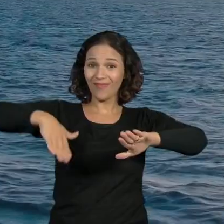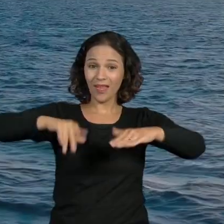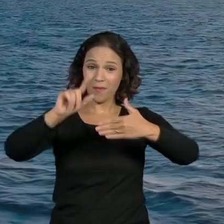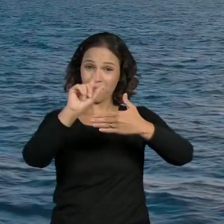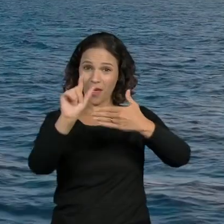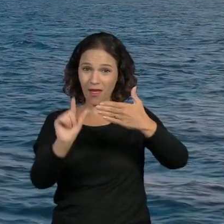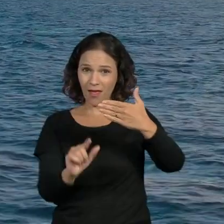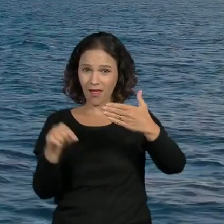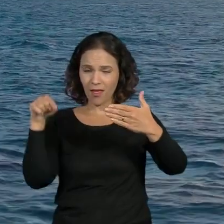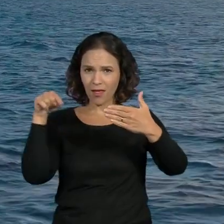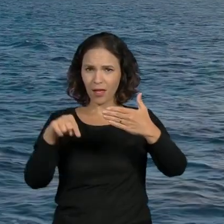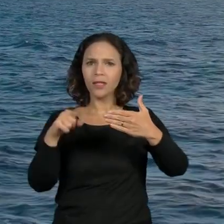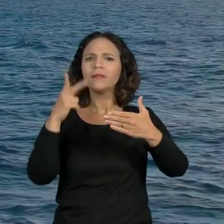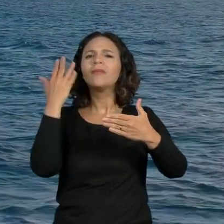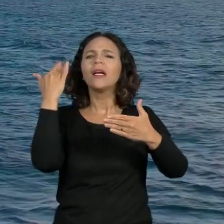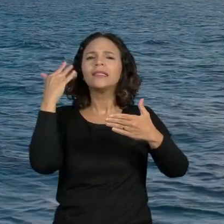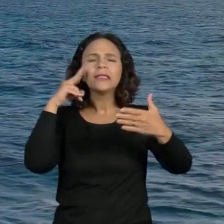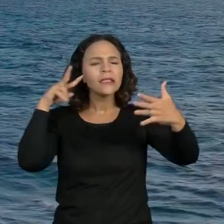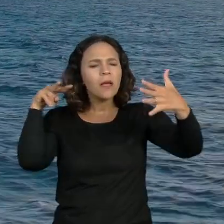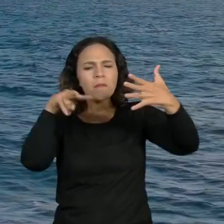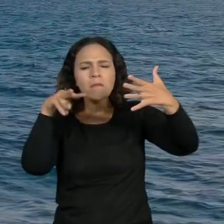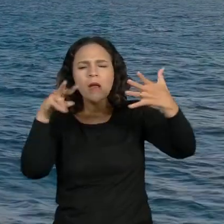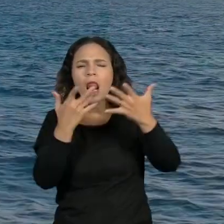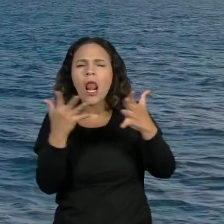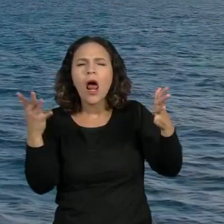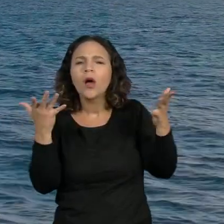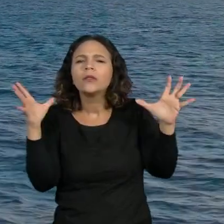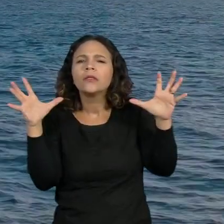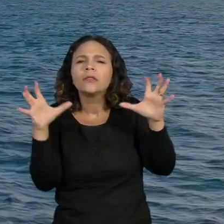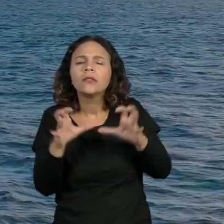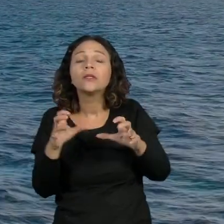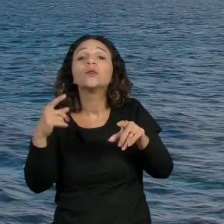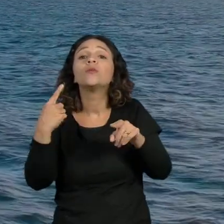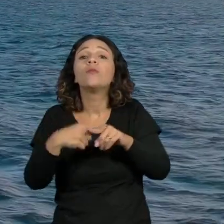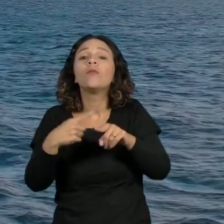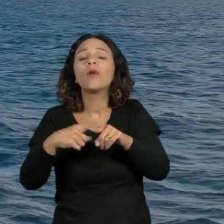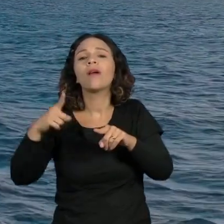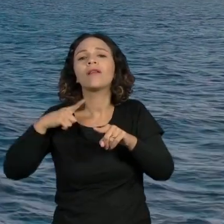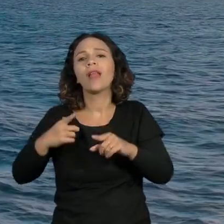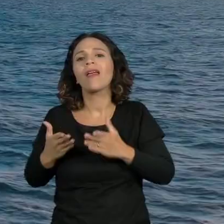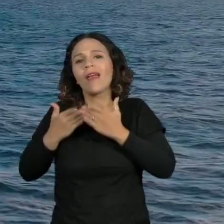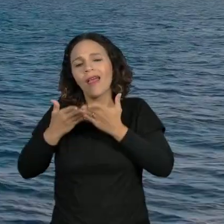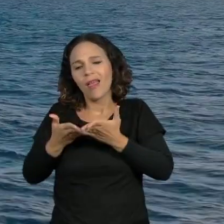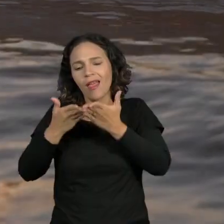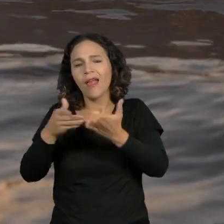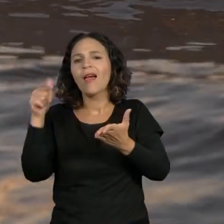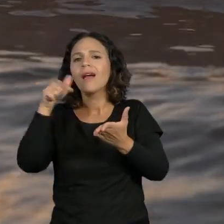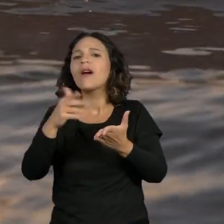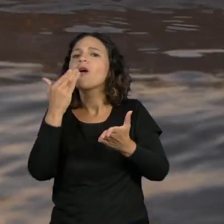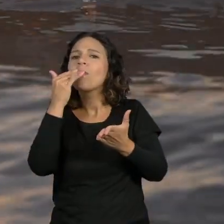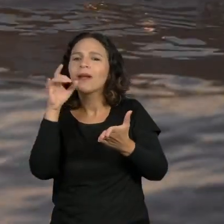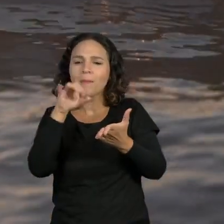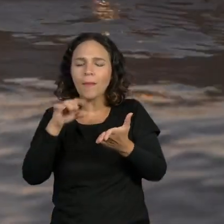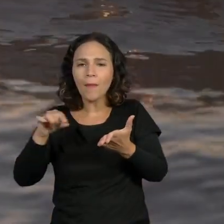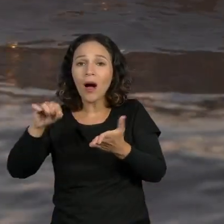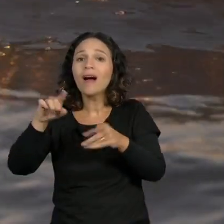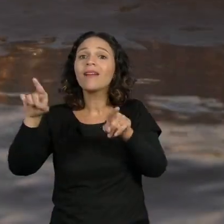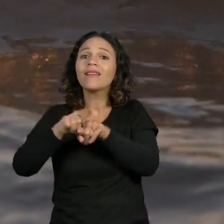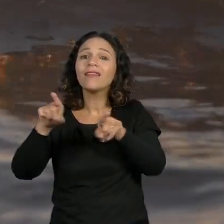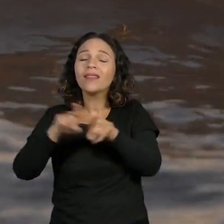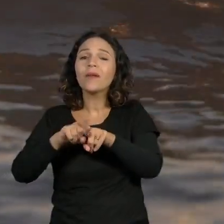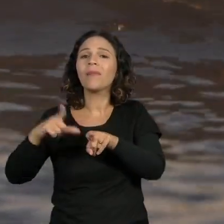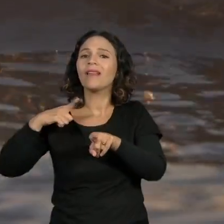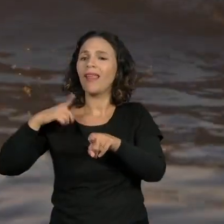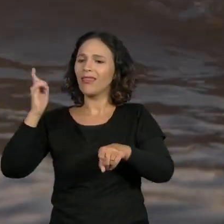que a redução da transparência da água está ligada ao escoamento agrícola e aumento de sedimentos e matéria